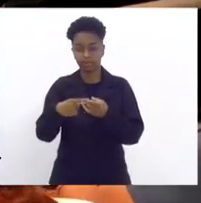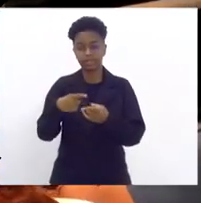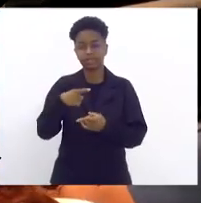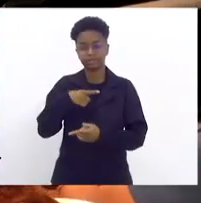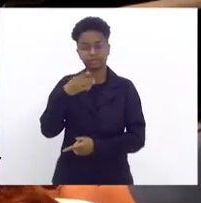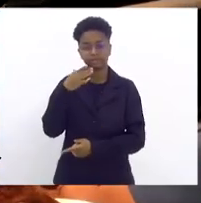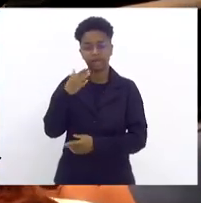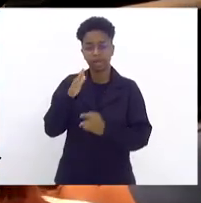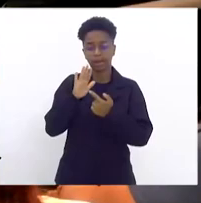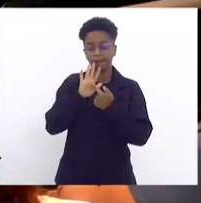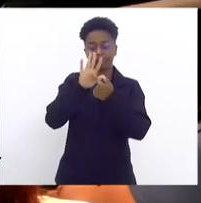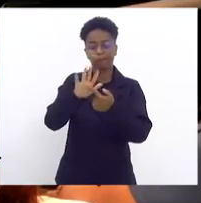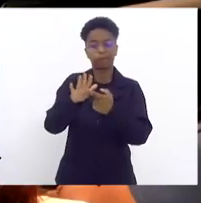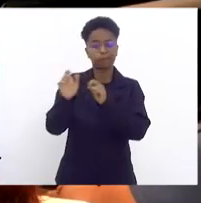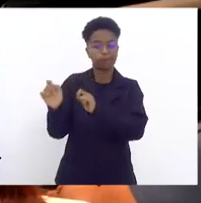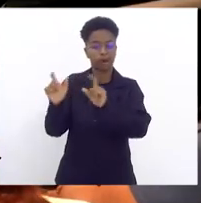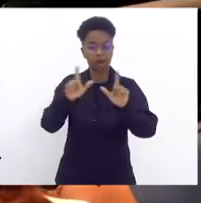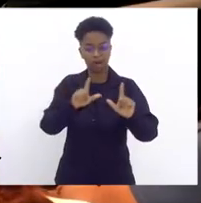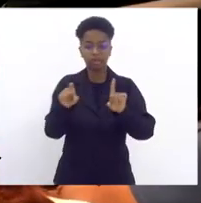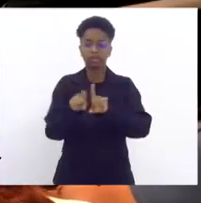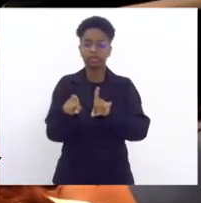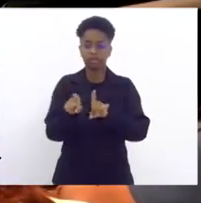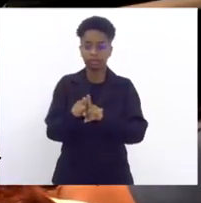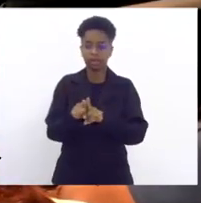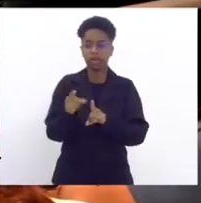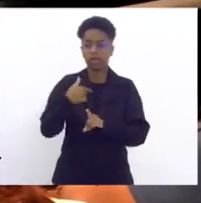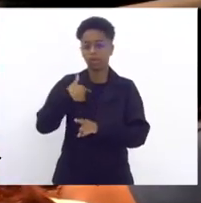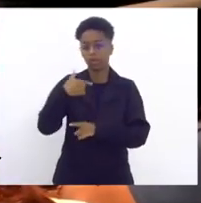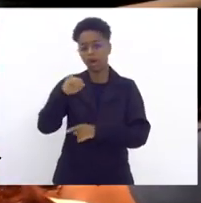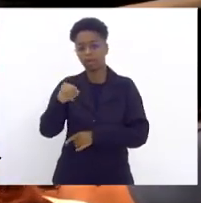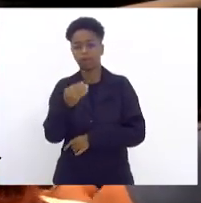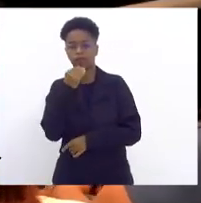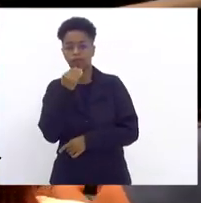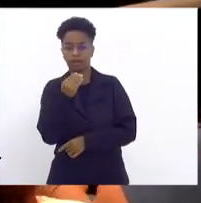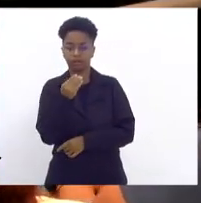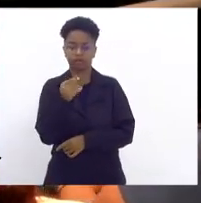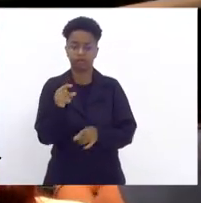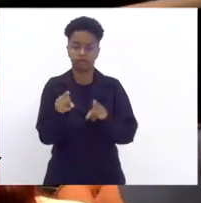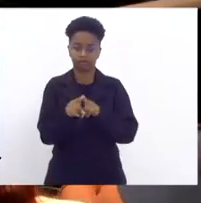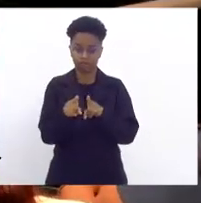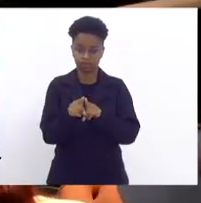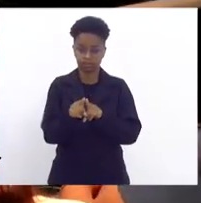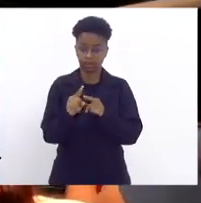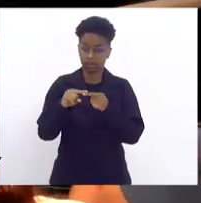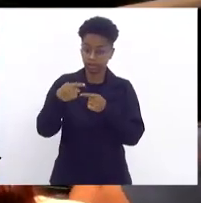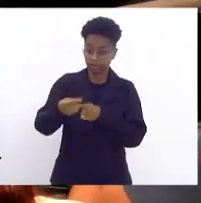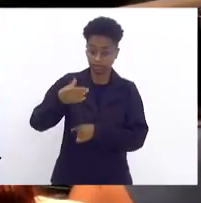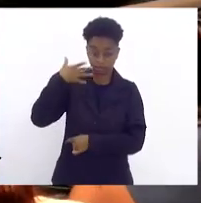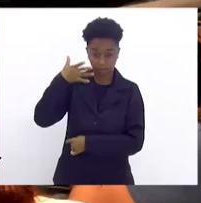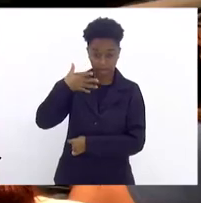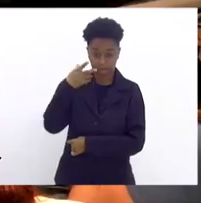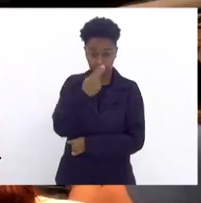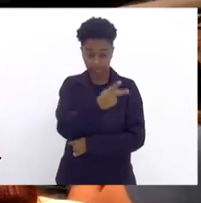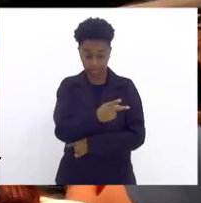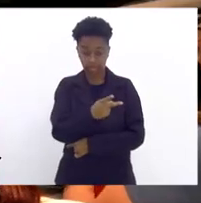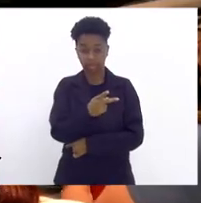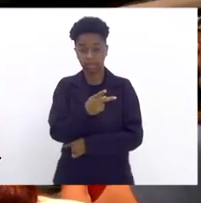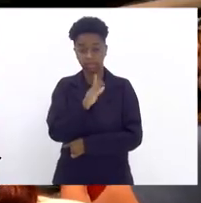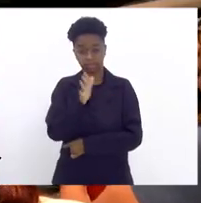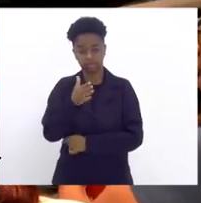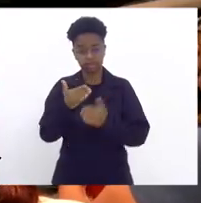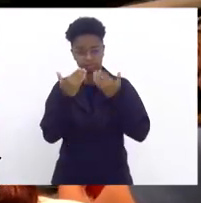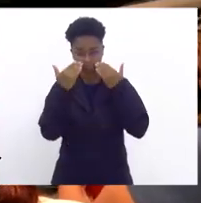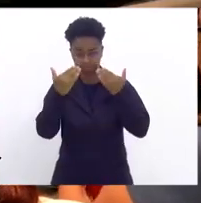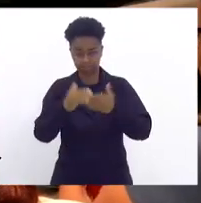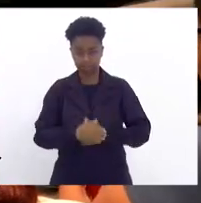apresentação para fazer então aí eu já aproveito quando ele for fazer a palestra dele ele já se apresenta